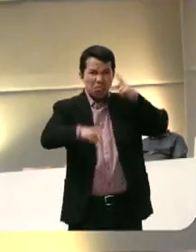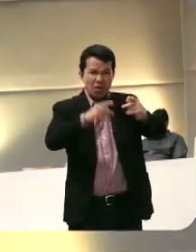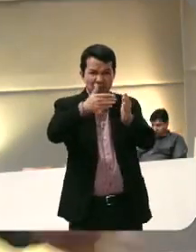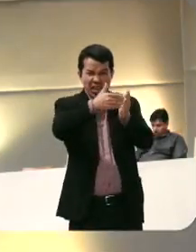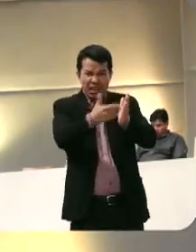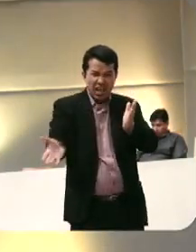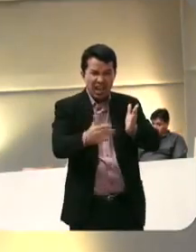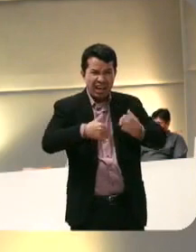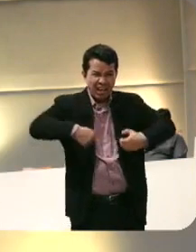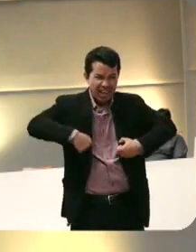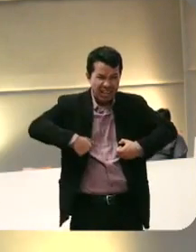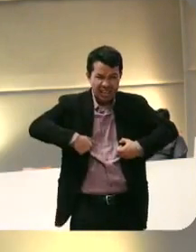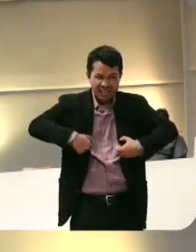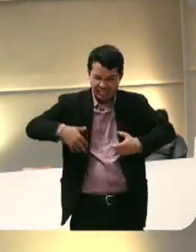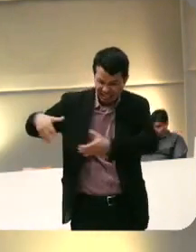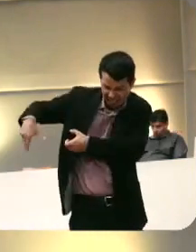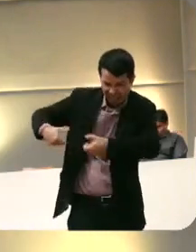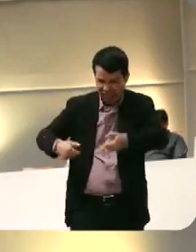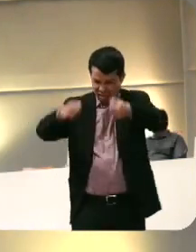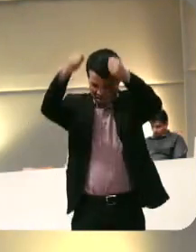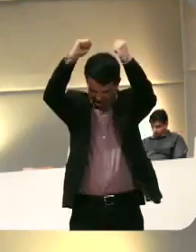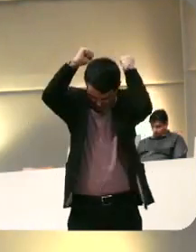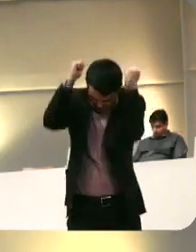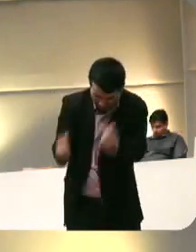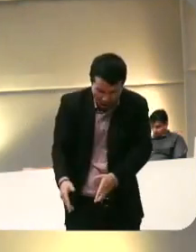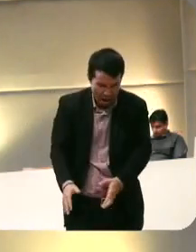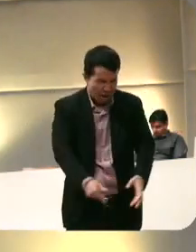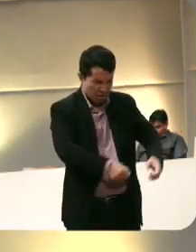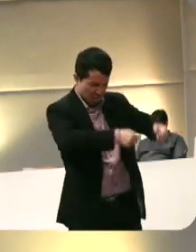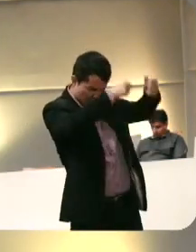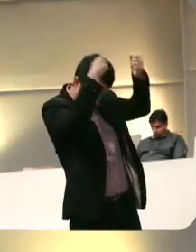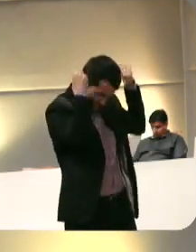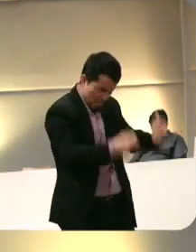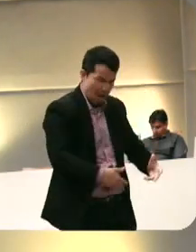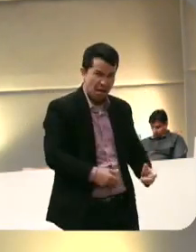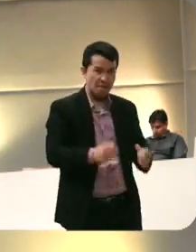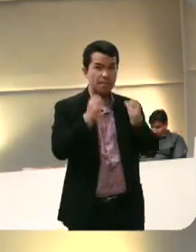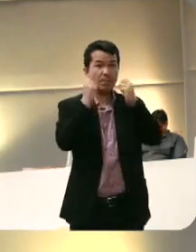chão. Depois de 40 dias de jejum.